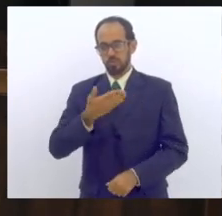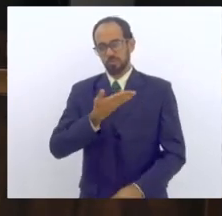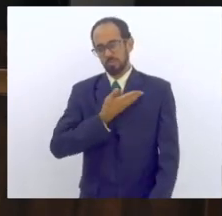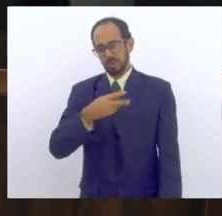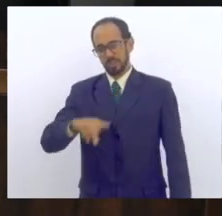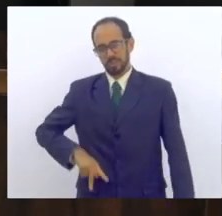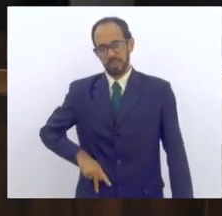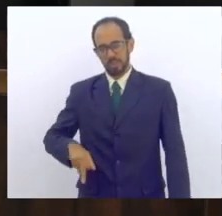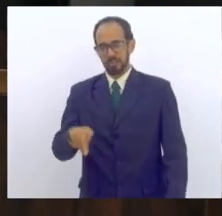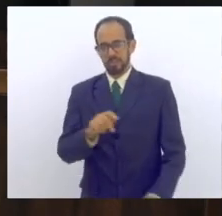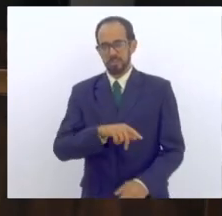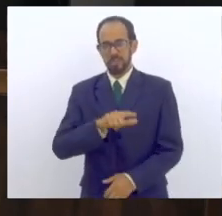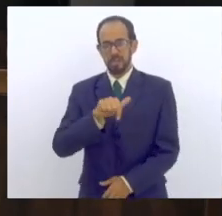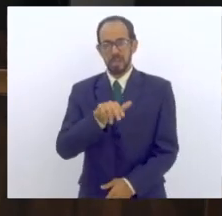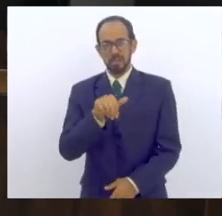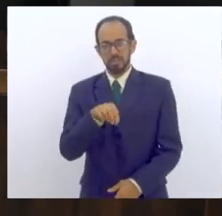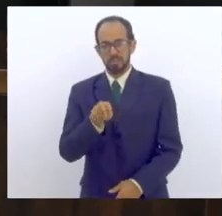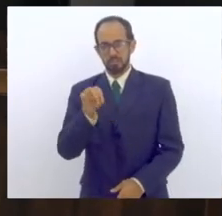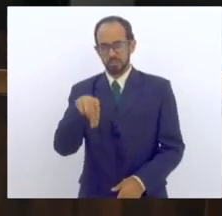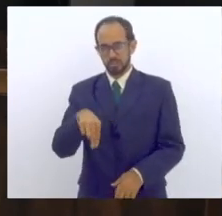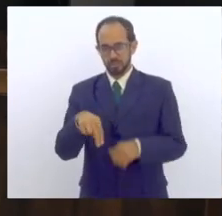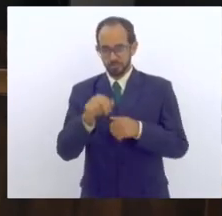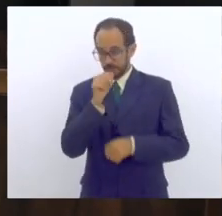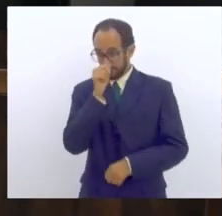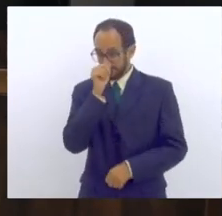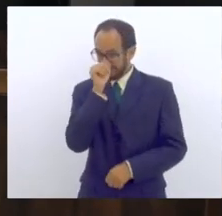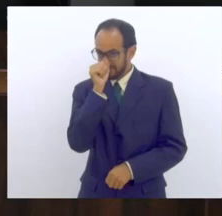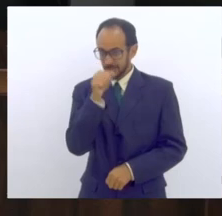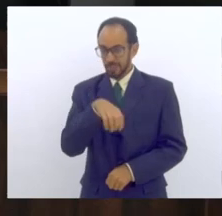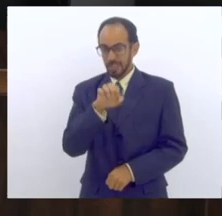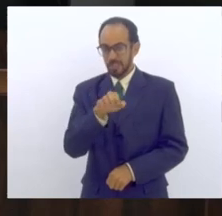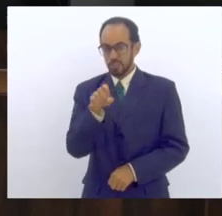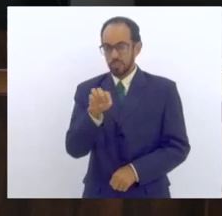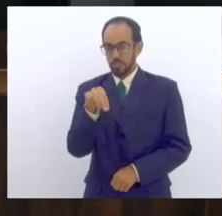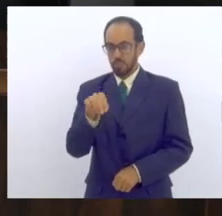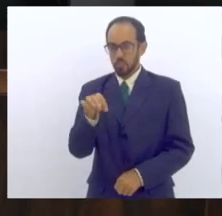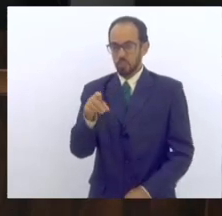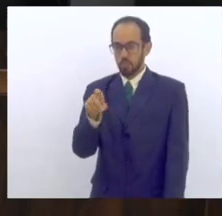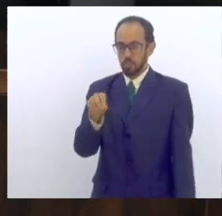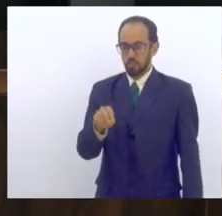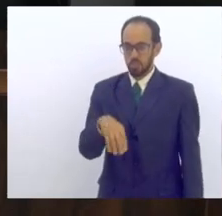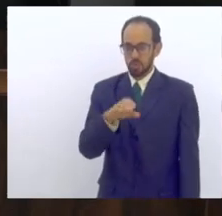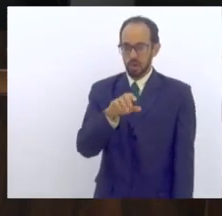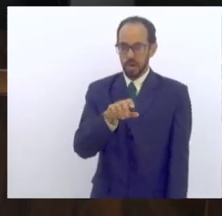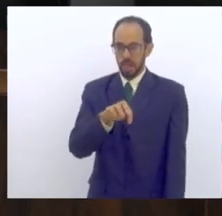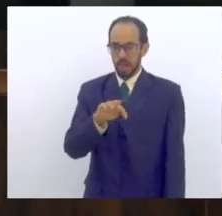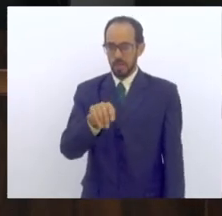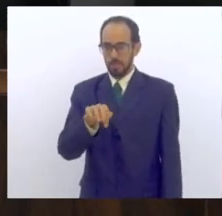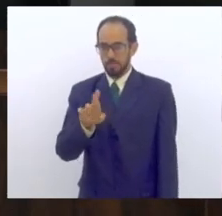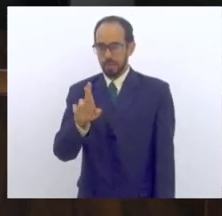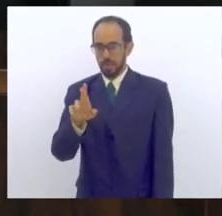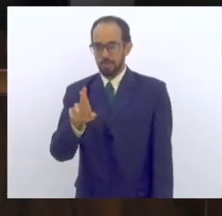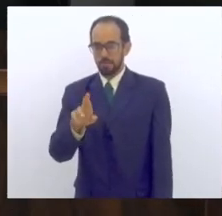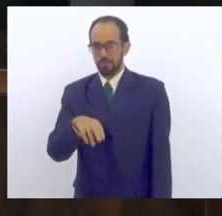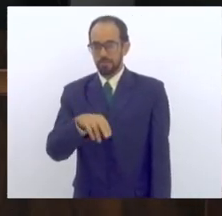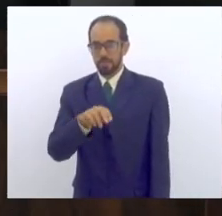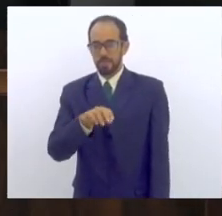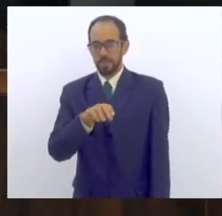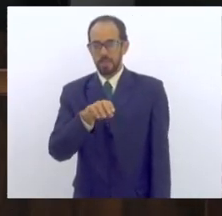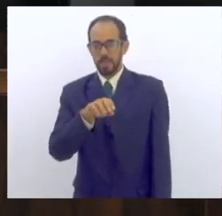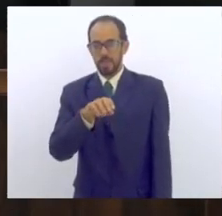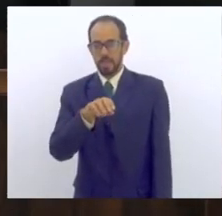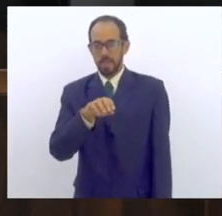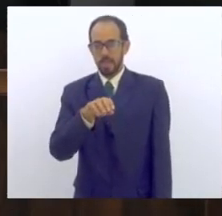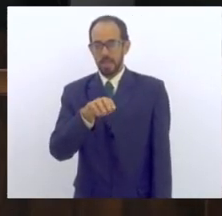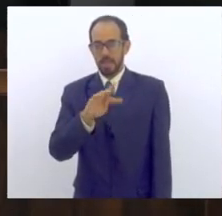Landim Edmundo Veloso o Kleber leite o Helinho